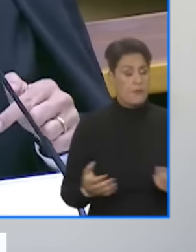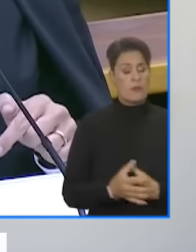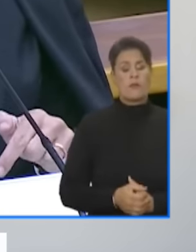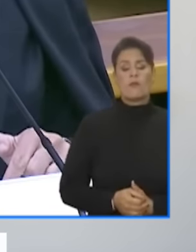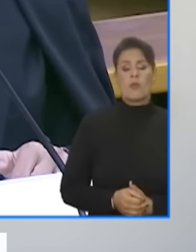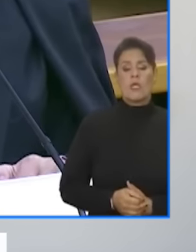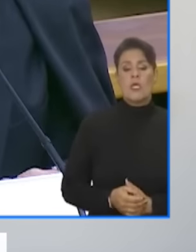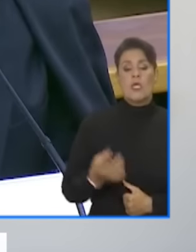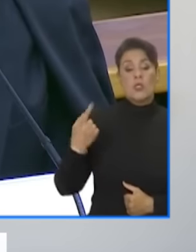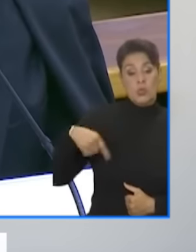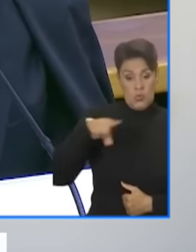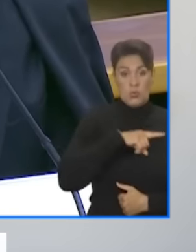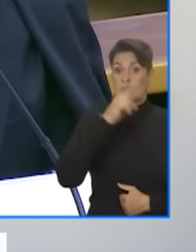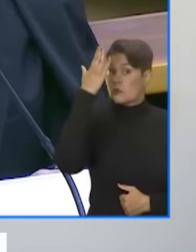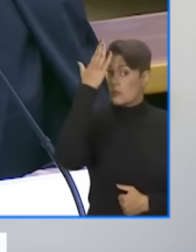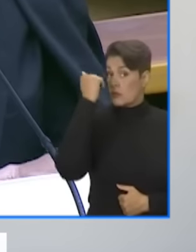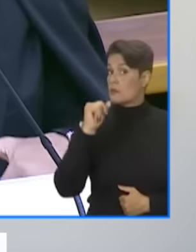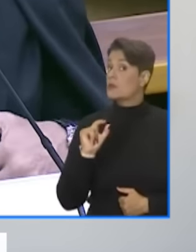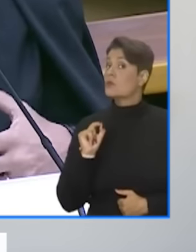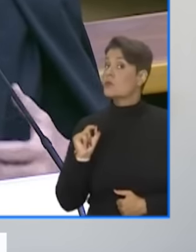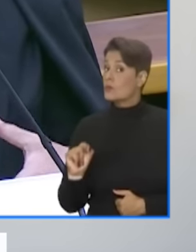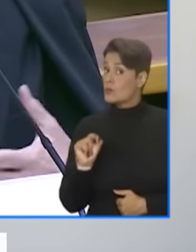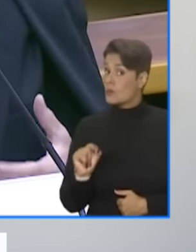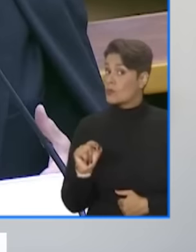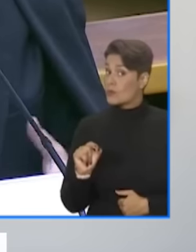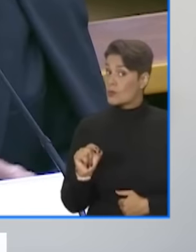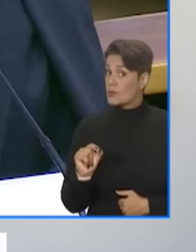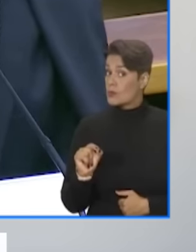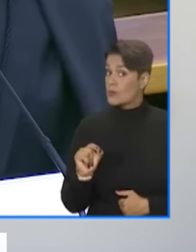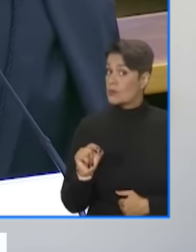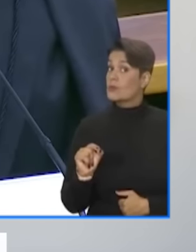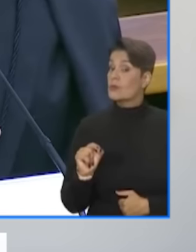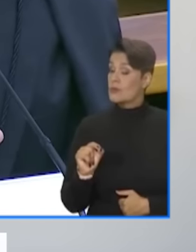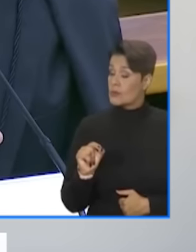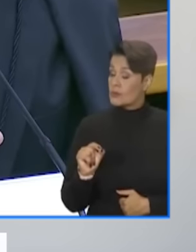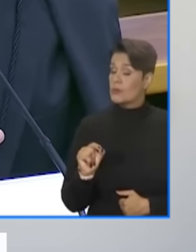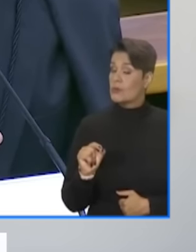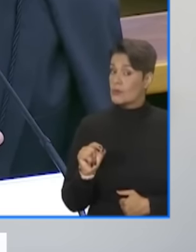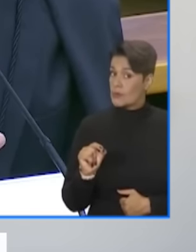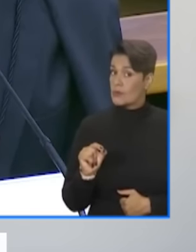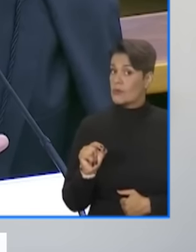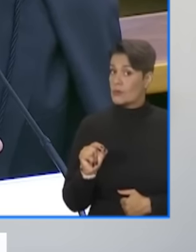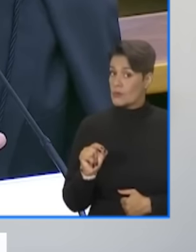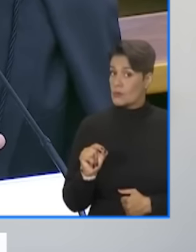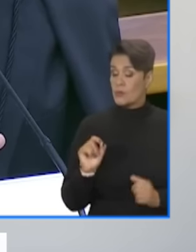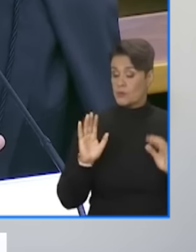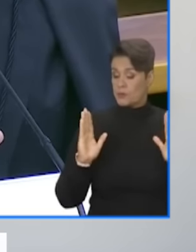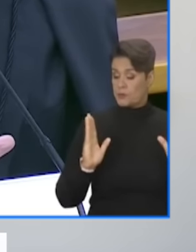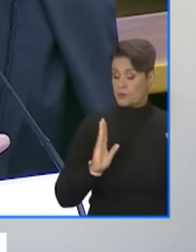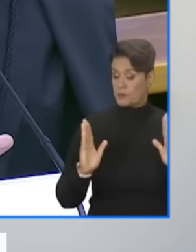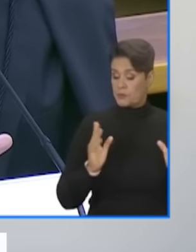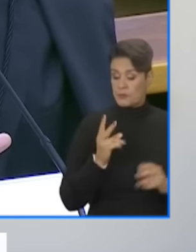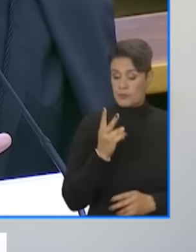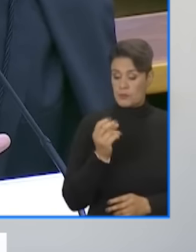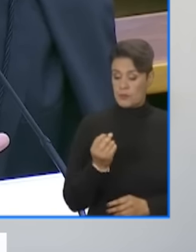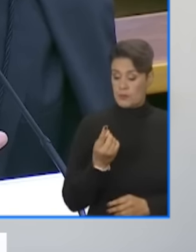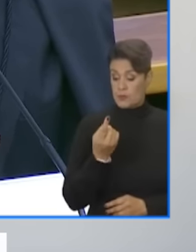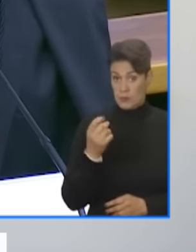geral. Por quê? Por conta do que aconteceu lá atrás na Operação Lava Jato, depois com a Vaza Jato, com tudo que aconteceu